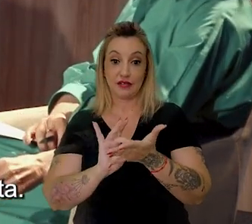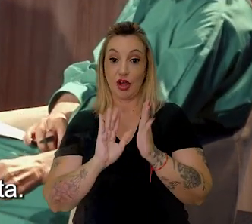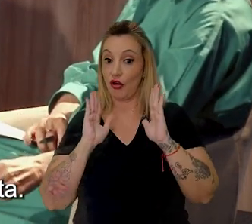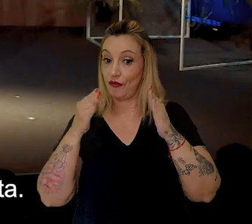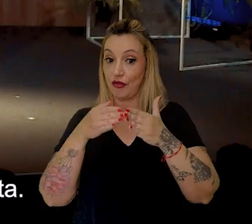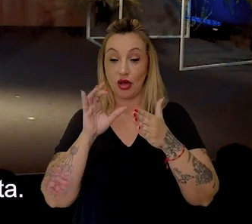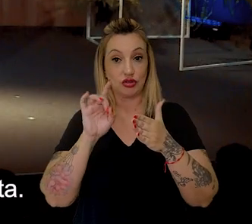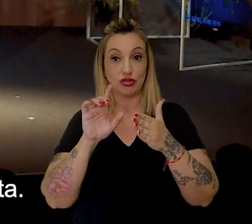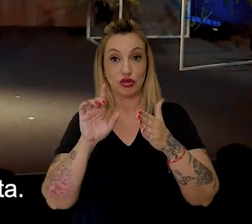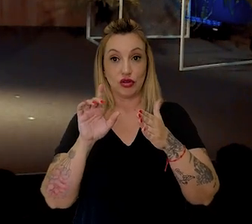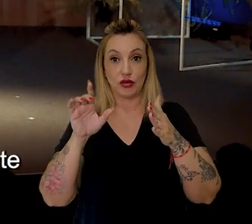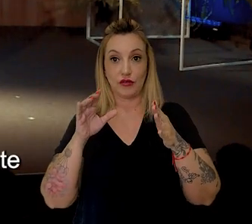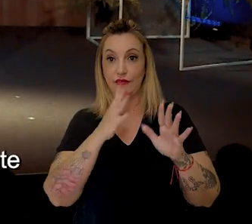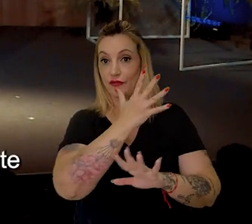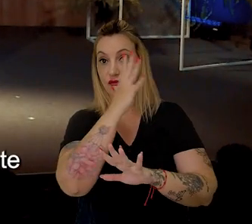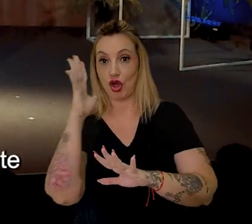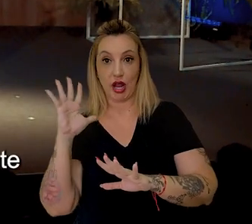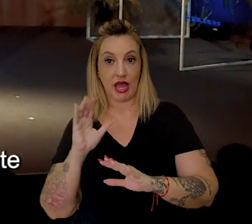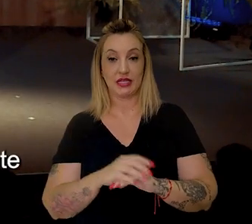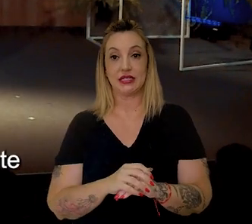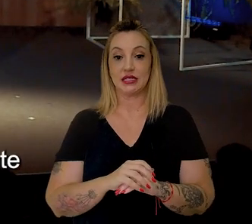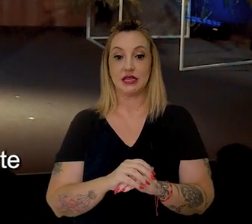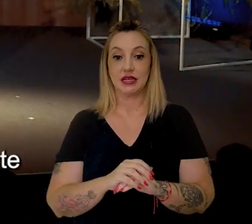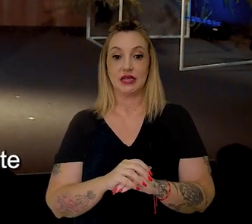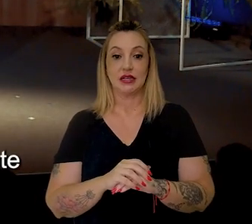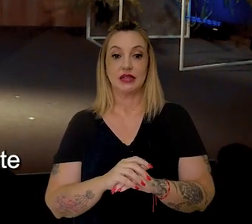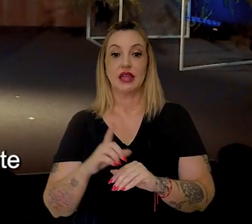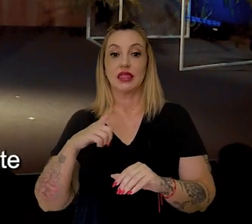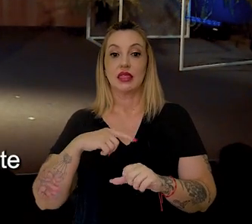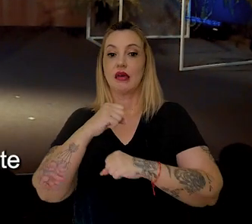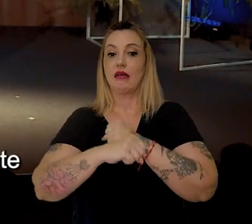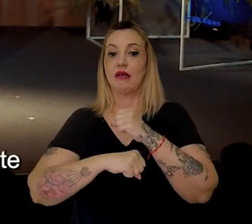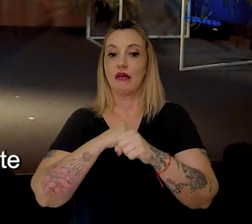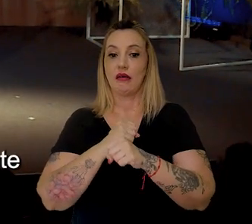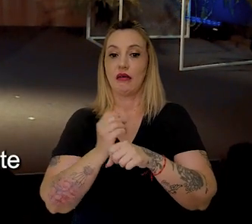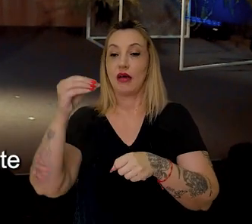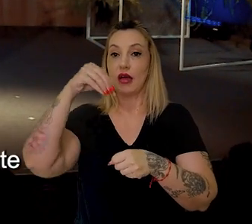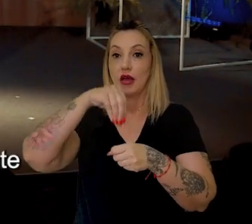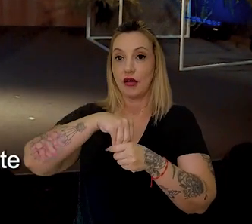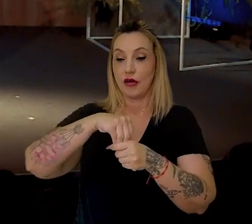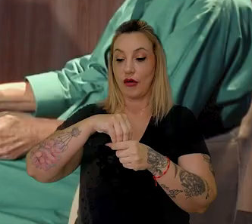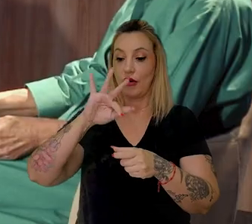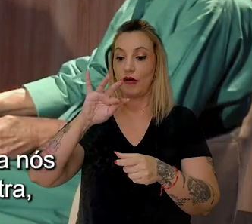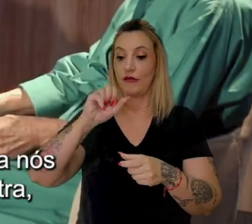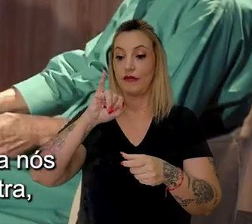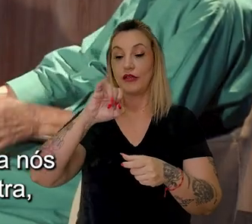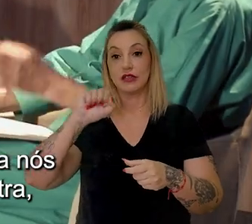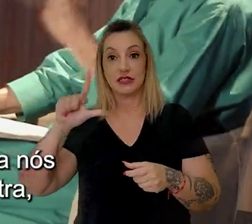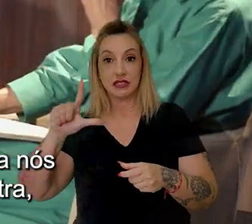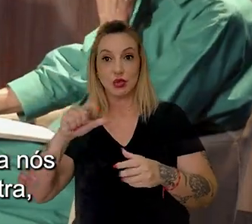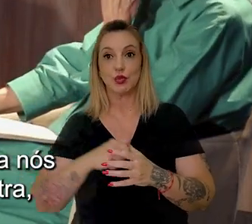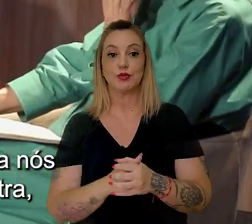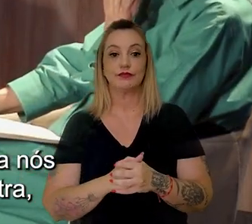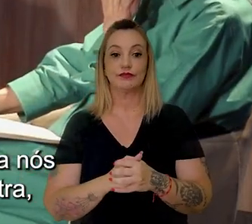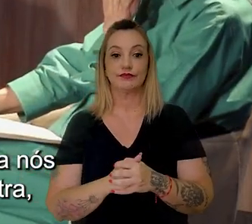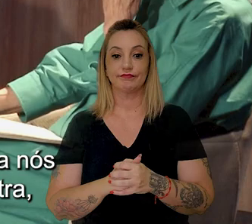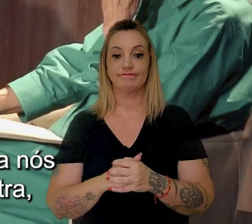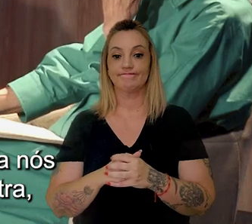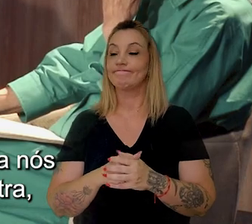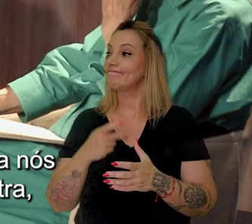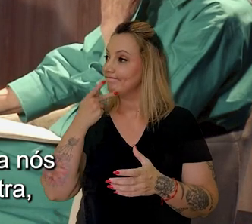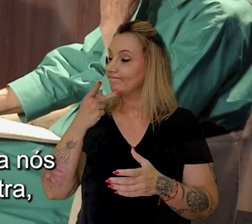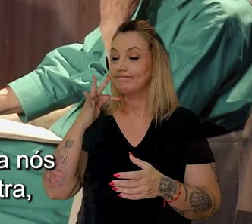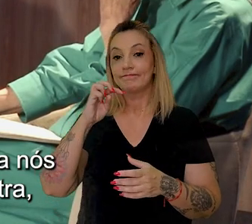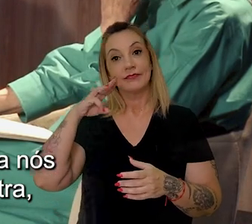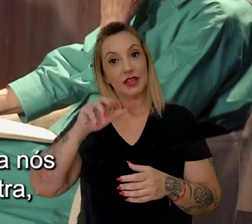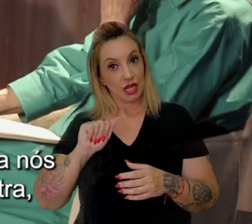foco não pode ser Floresta o foco tem levou anos pra gente incluir a parte fóssil acho que o que a Telma tá colocando aqui para